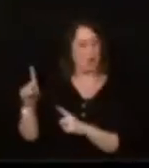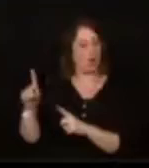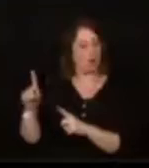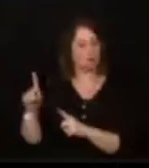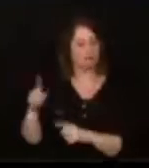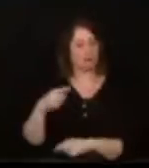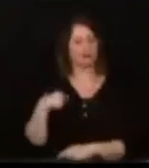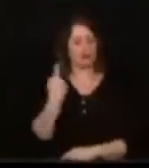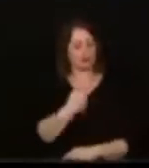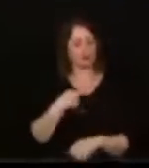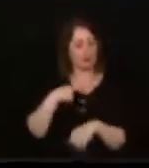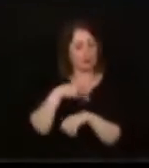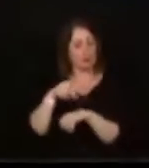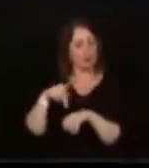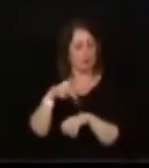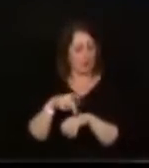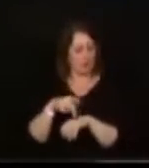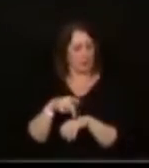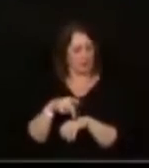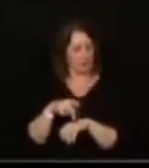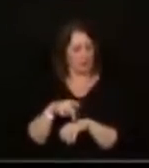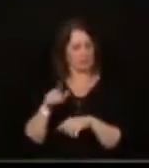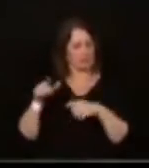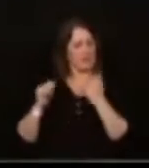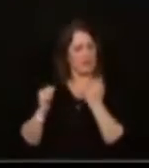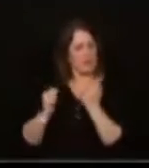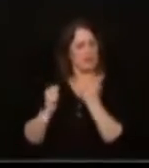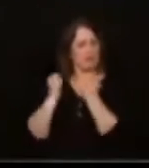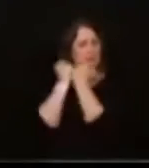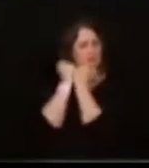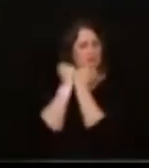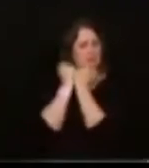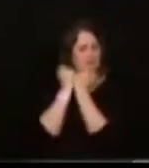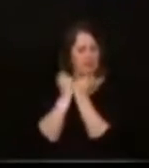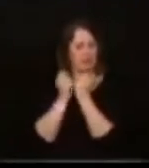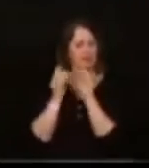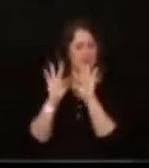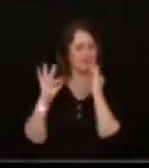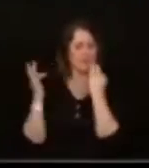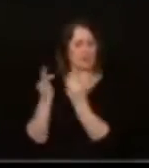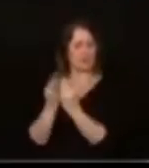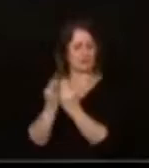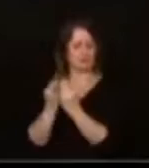Somos um país que defende a família.